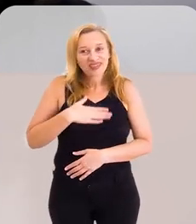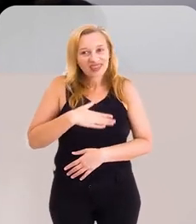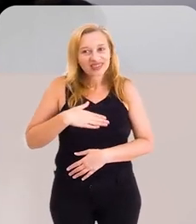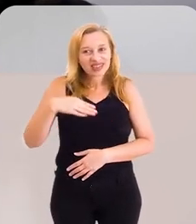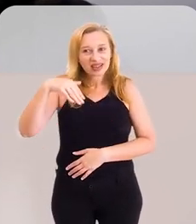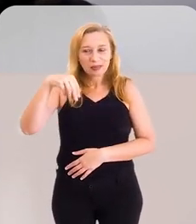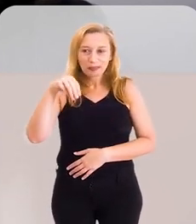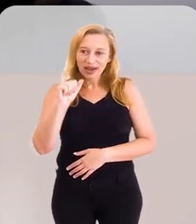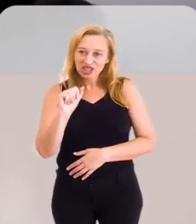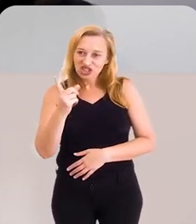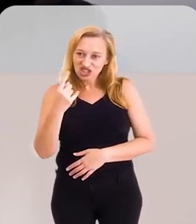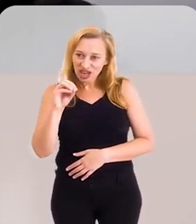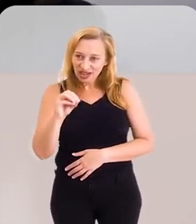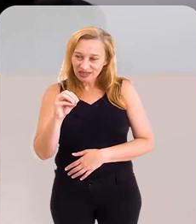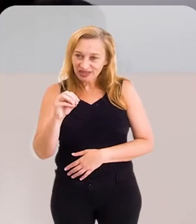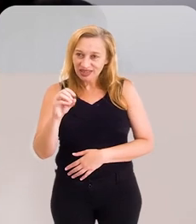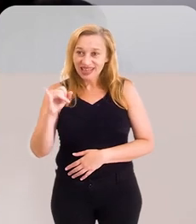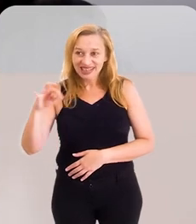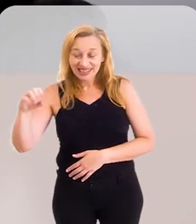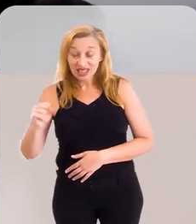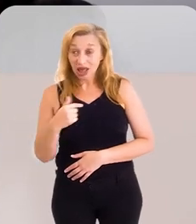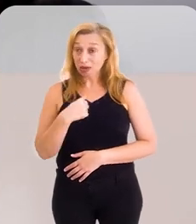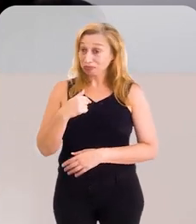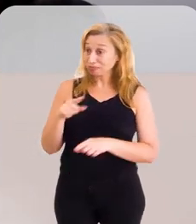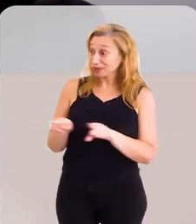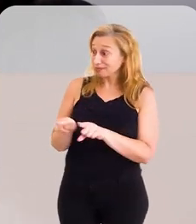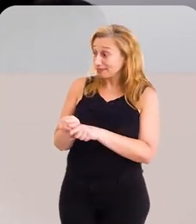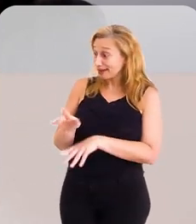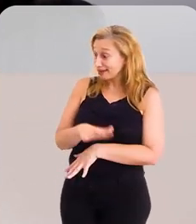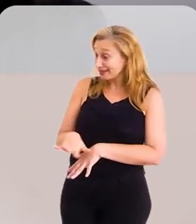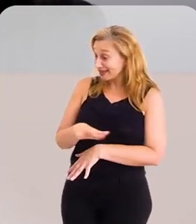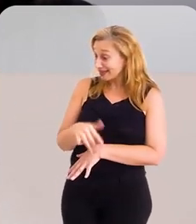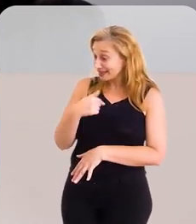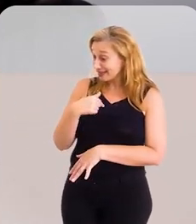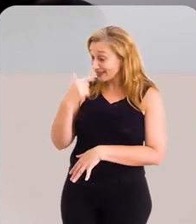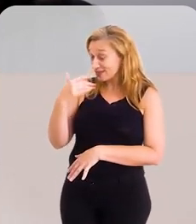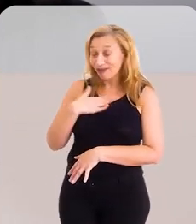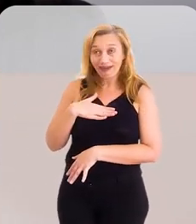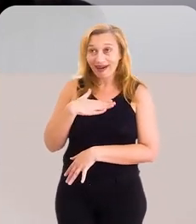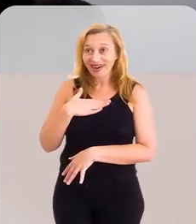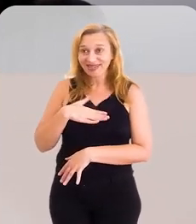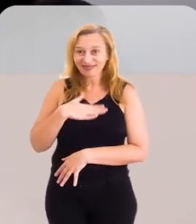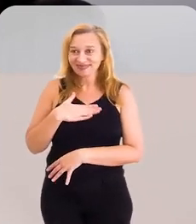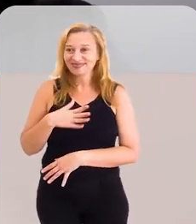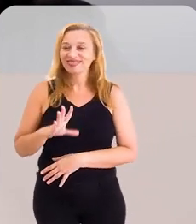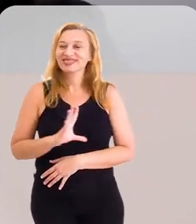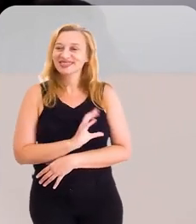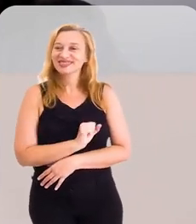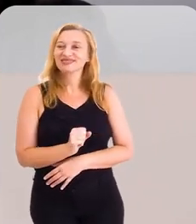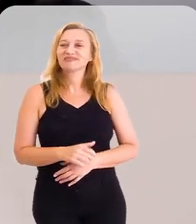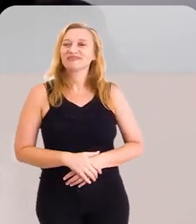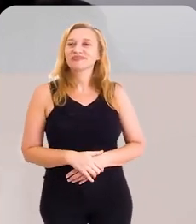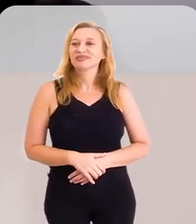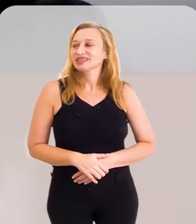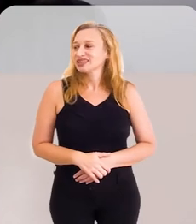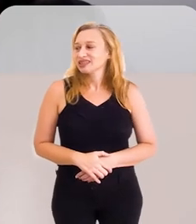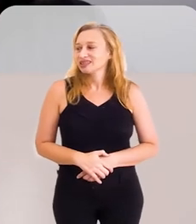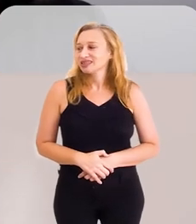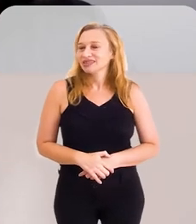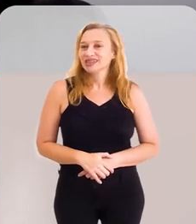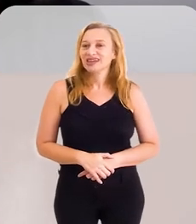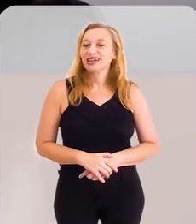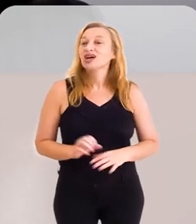vídeos. A senhora gosta muito de Machado de Assis, eu também gosto muito, desde menina, sou muito fã de Machado de Assis.